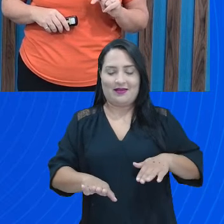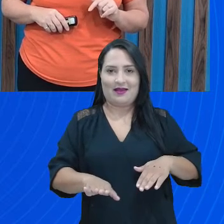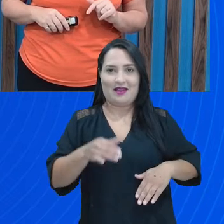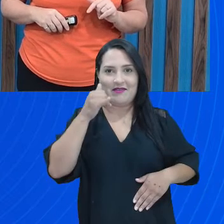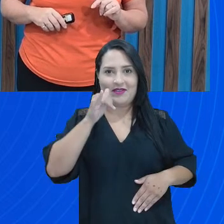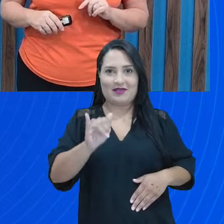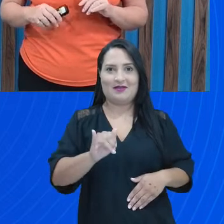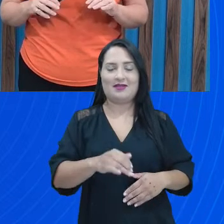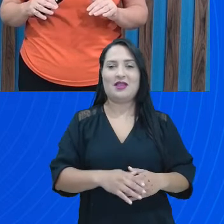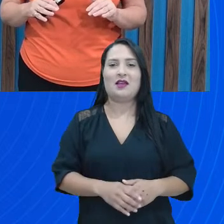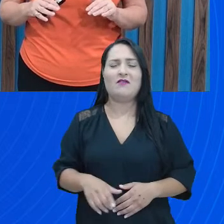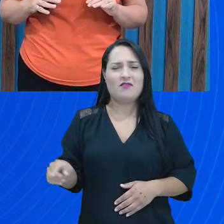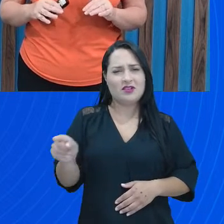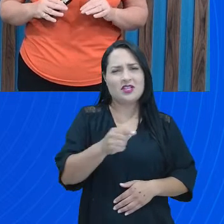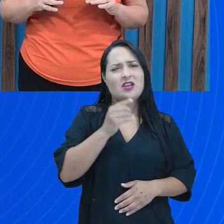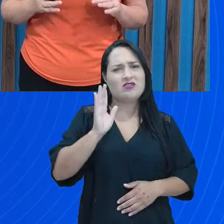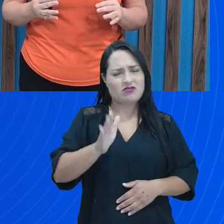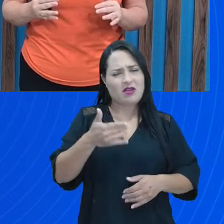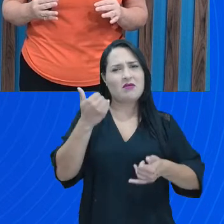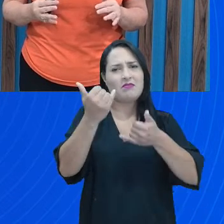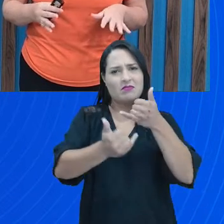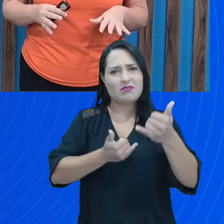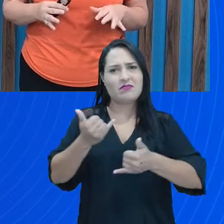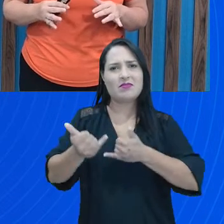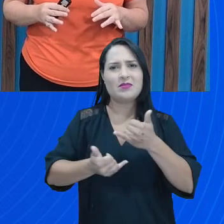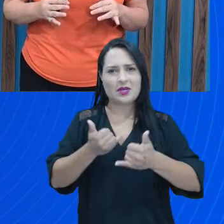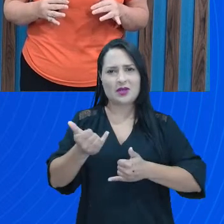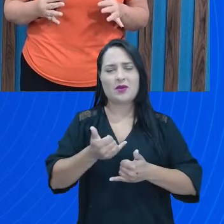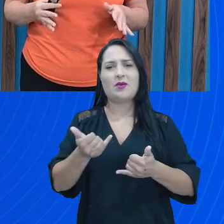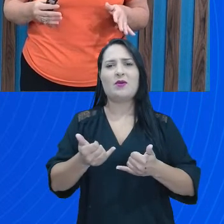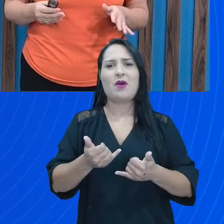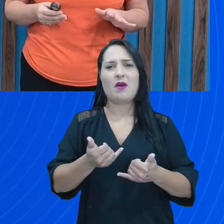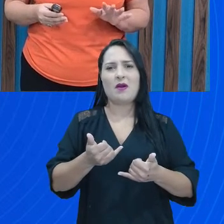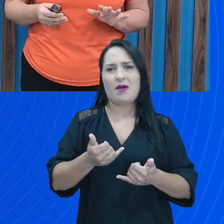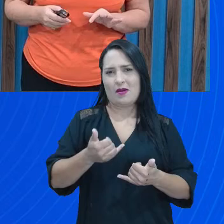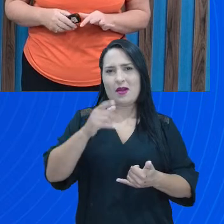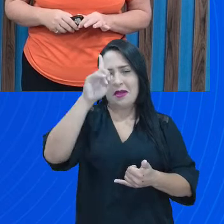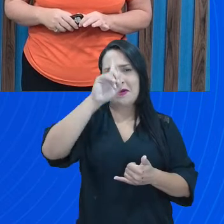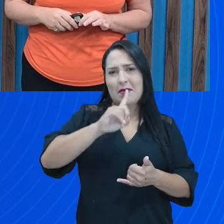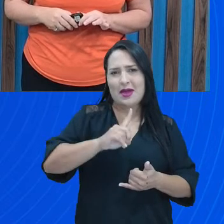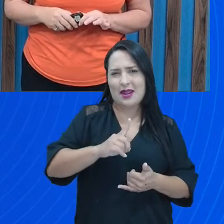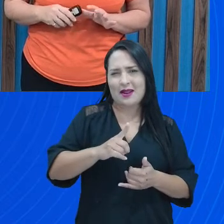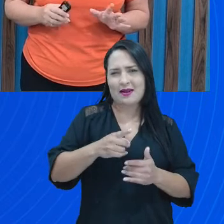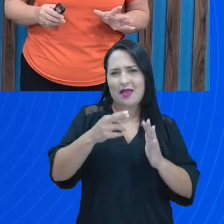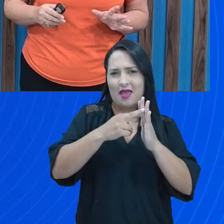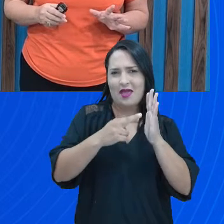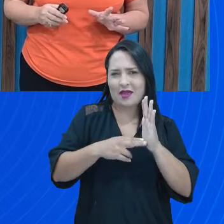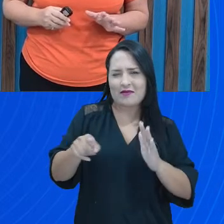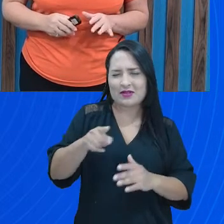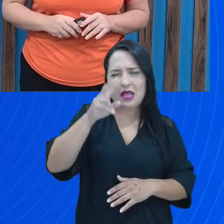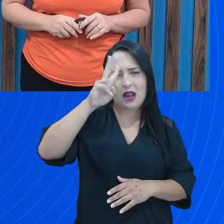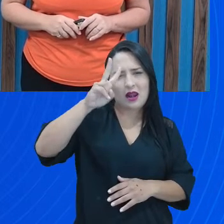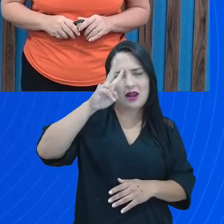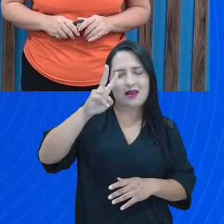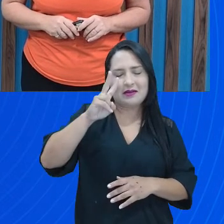já jogou a partir, brincou de amarelinha a partir dessas regras?